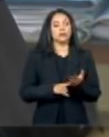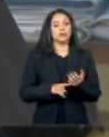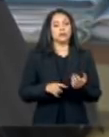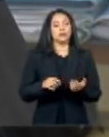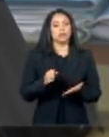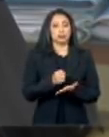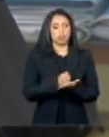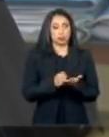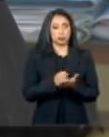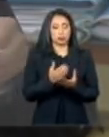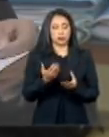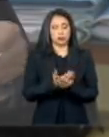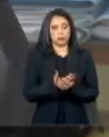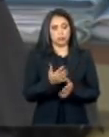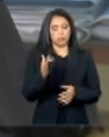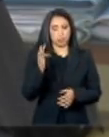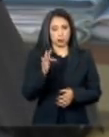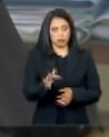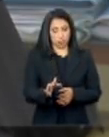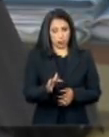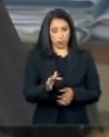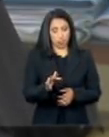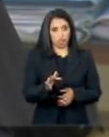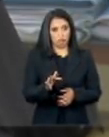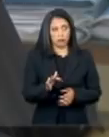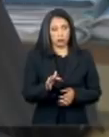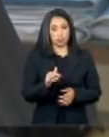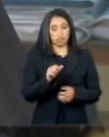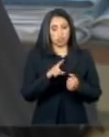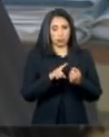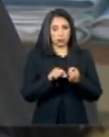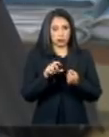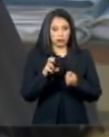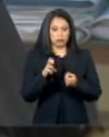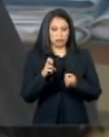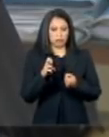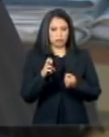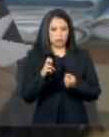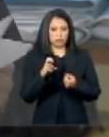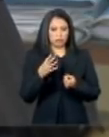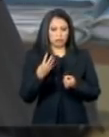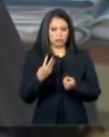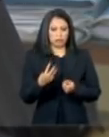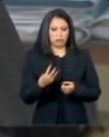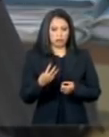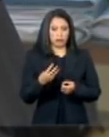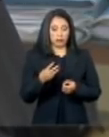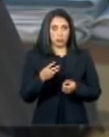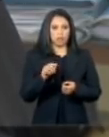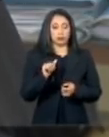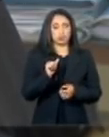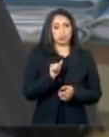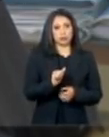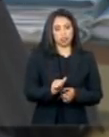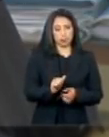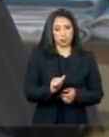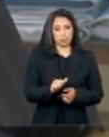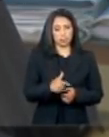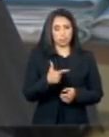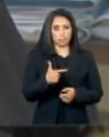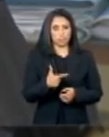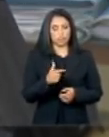forma do artigo 543-a para o 2º do cdc